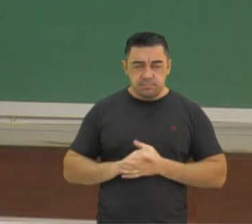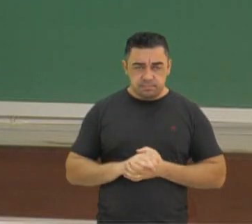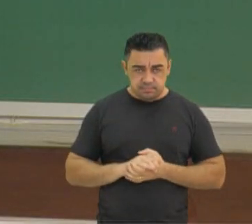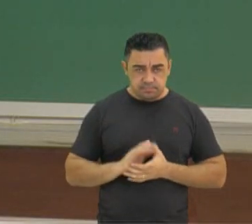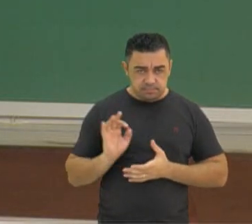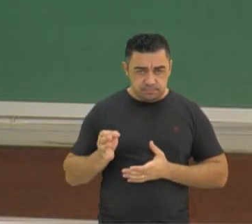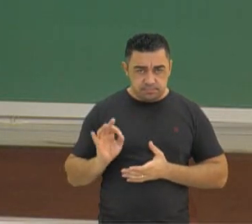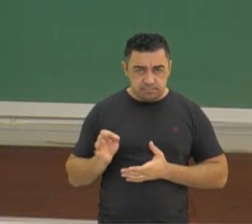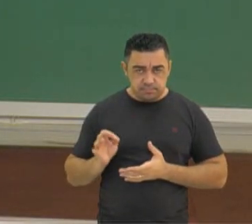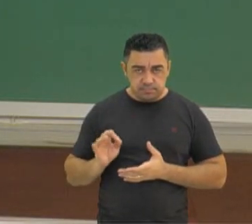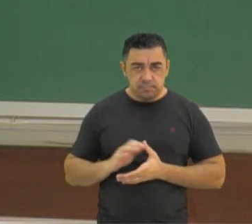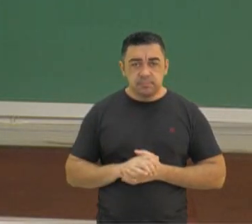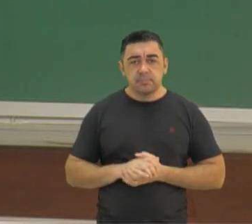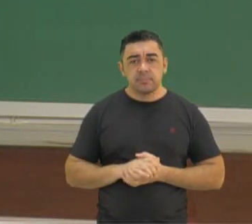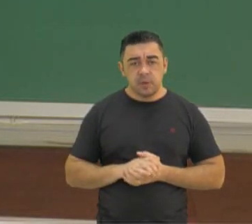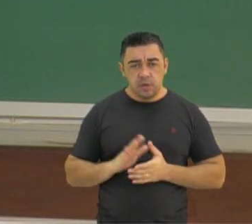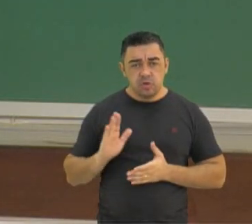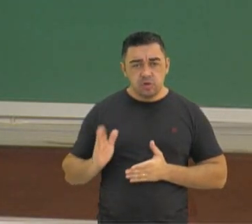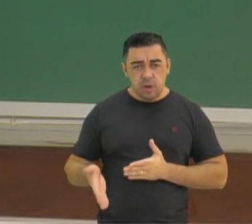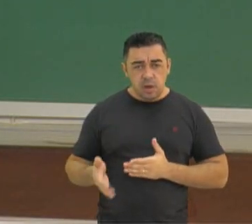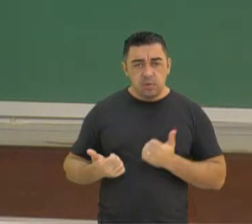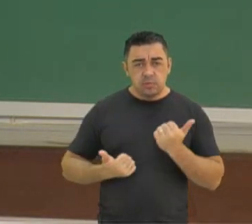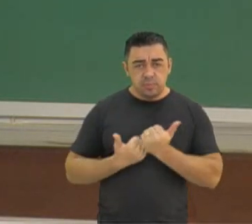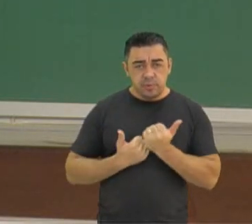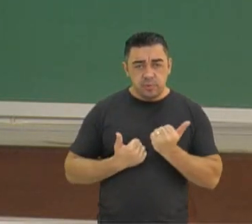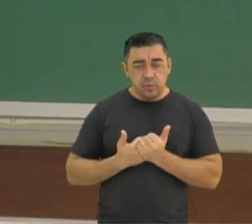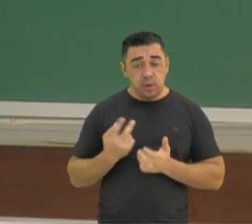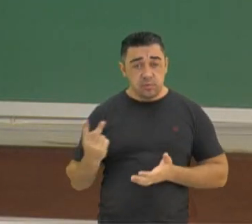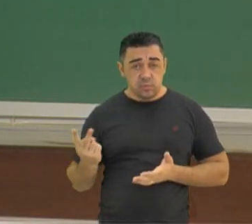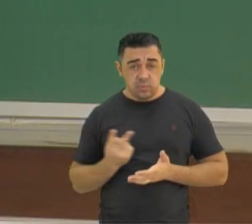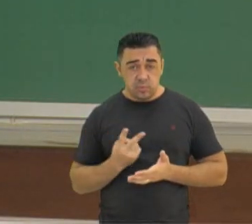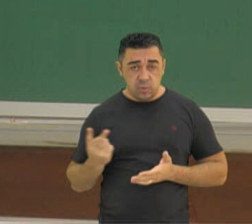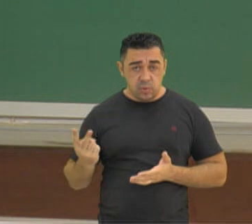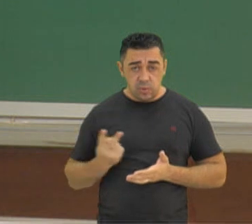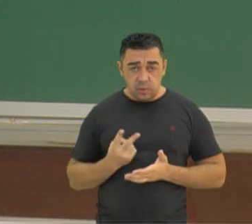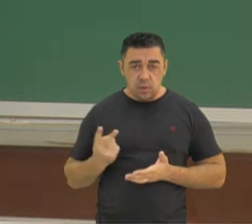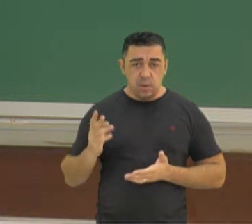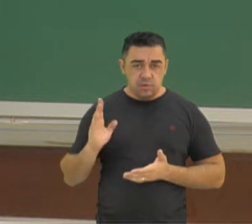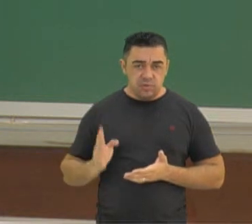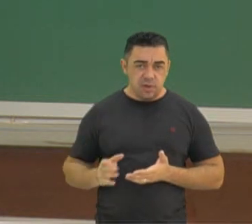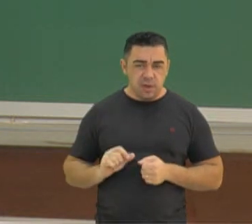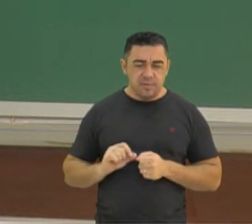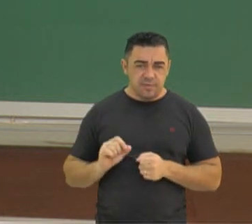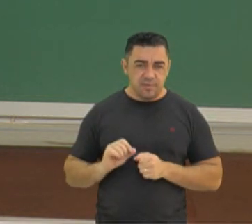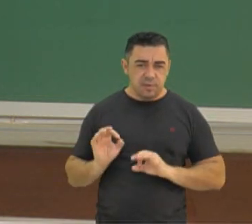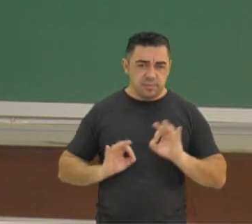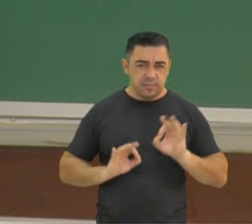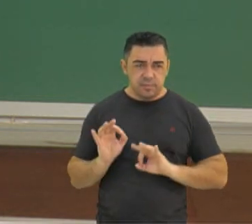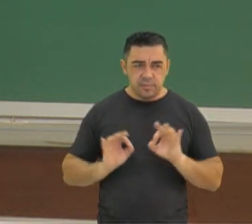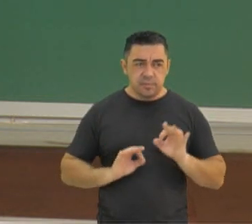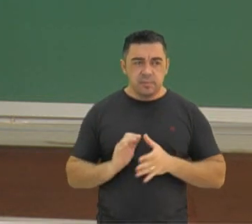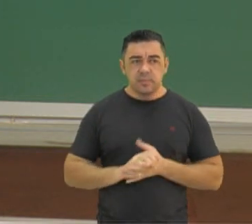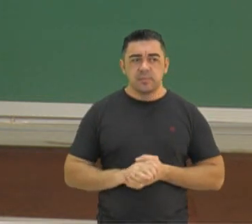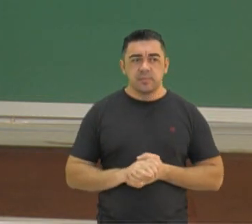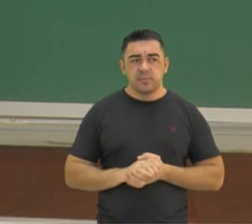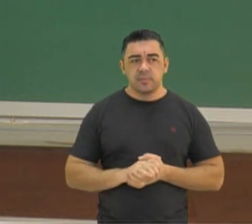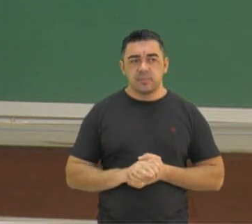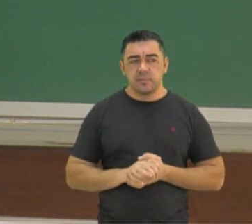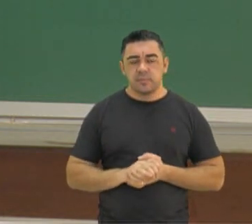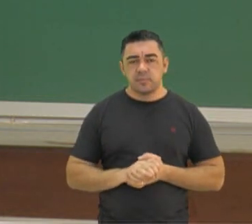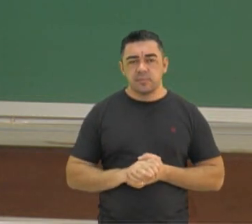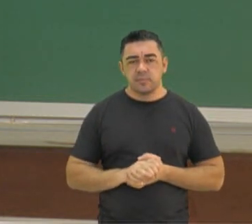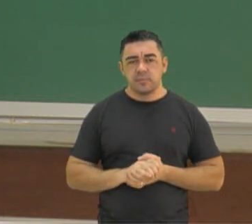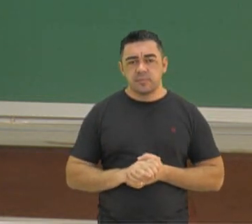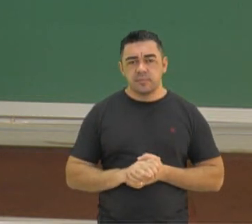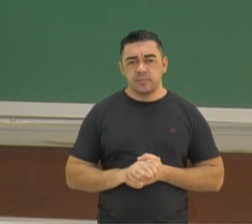B. Agora, feita a substituição das 2 canetas na minha equação com 2 incógnitas, né, eu tenho aqui,